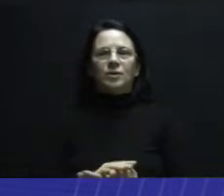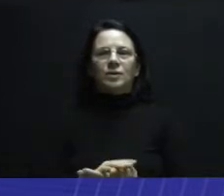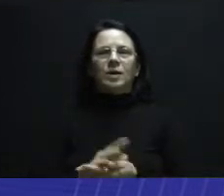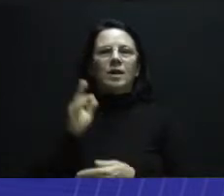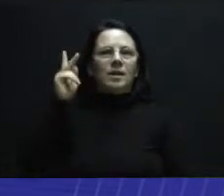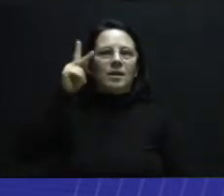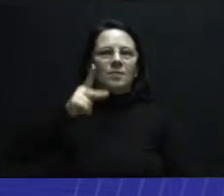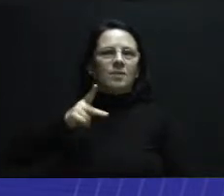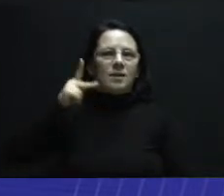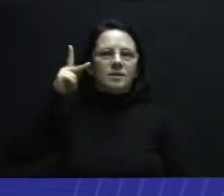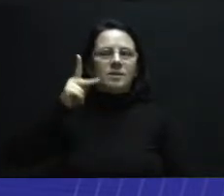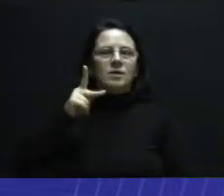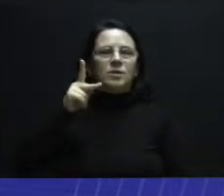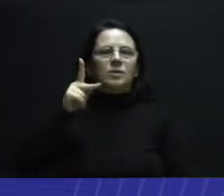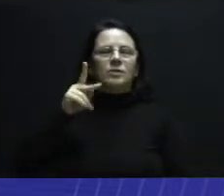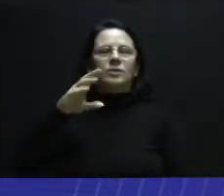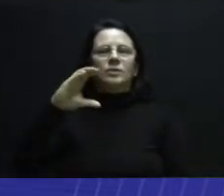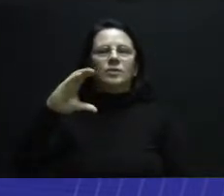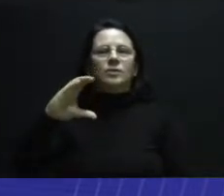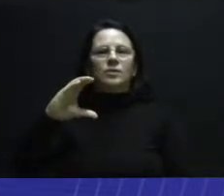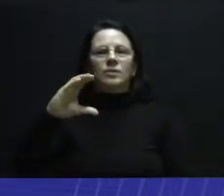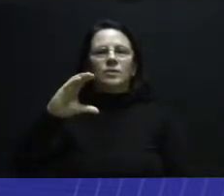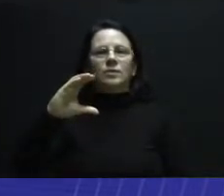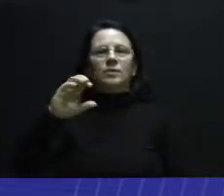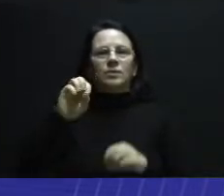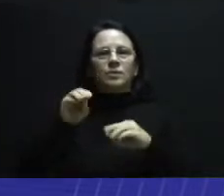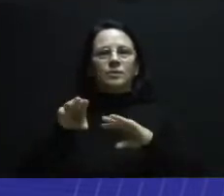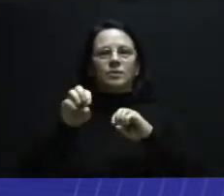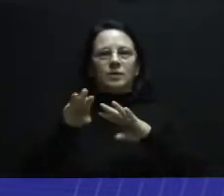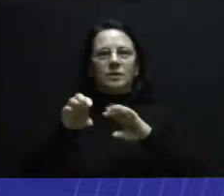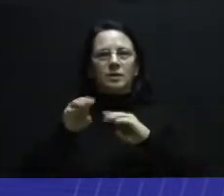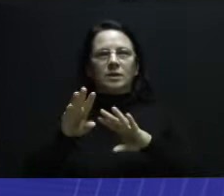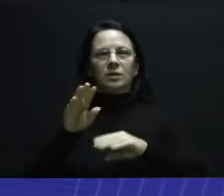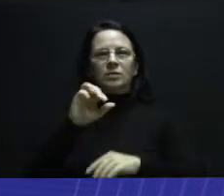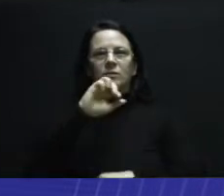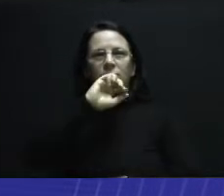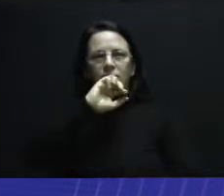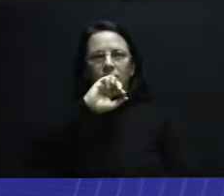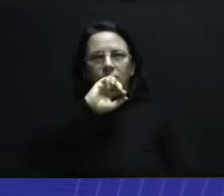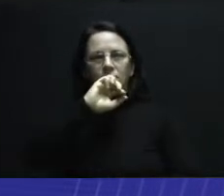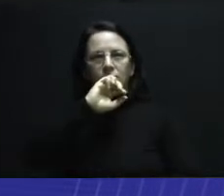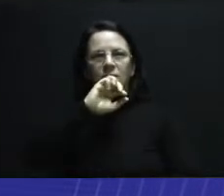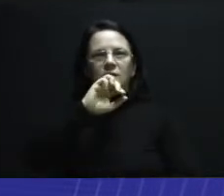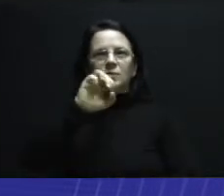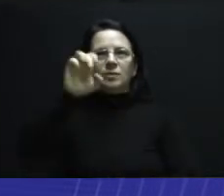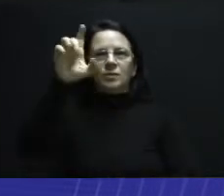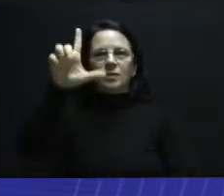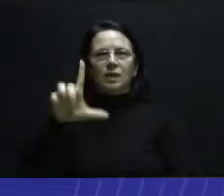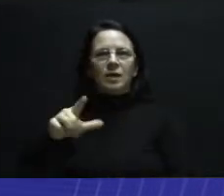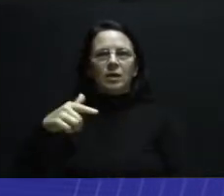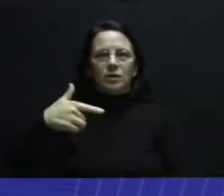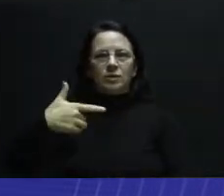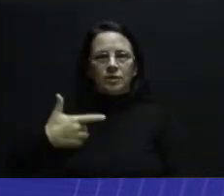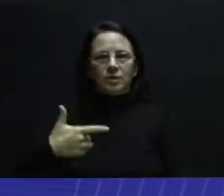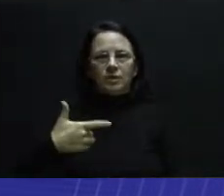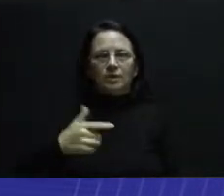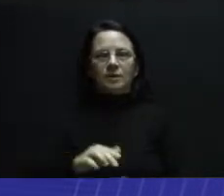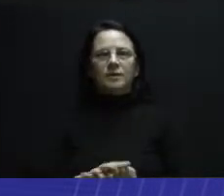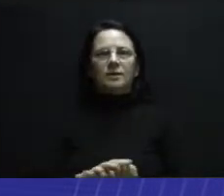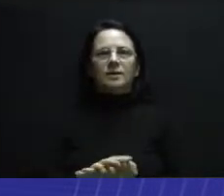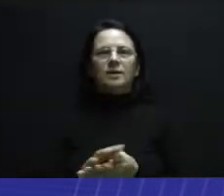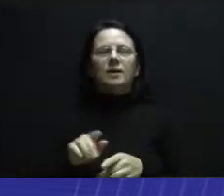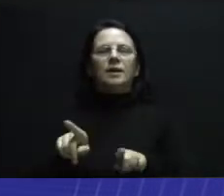Pastoral Catequética e da Conferência Nacional dos Bispos do Brasil, Regional Leste 2. Também coordenou a